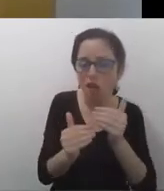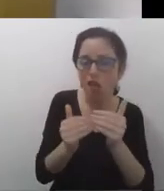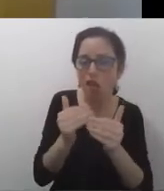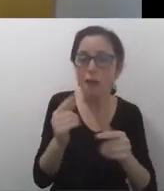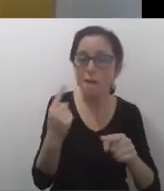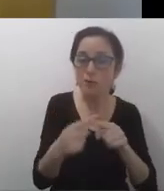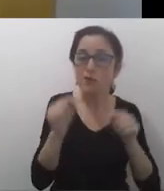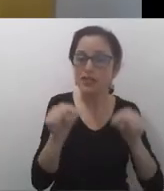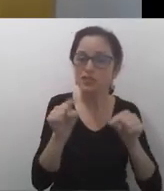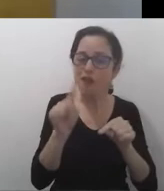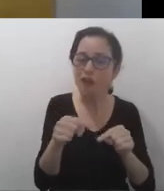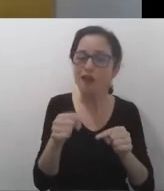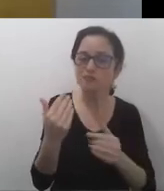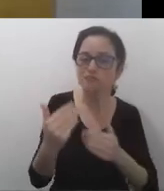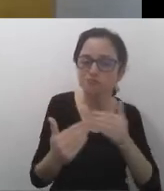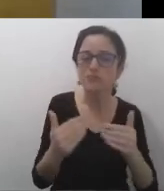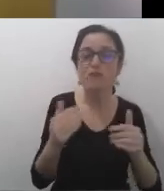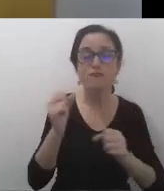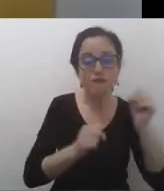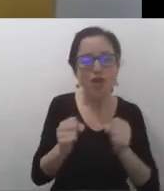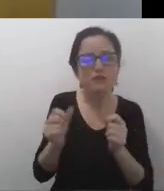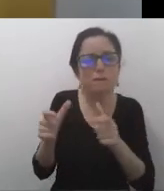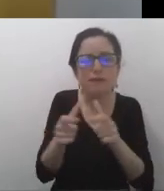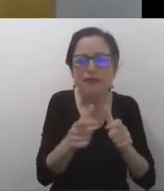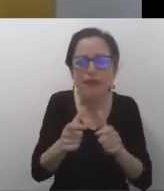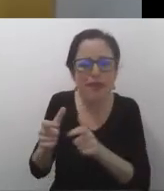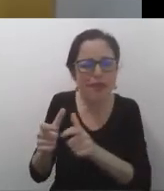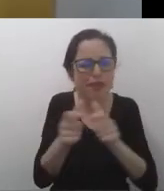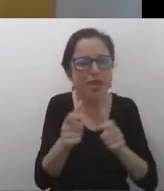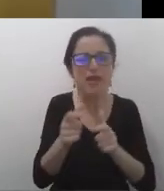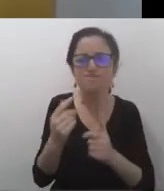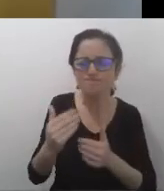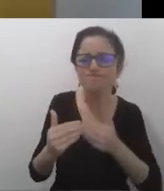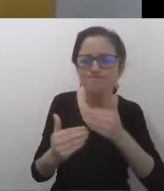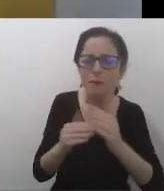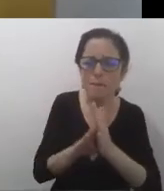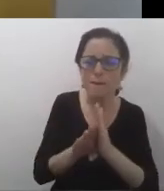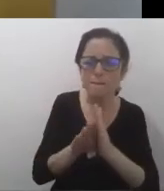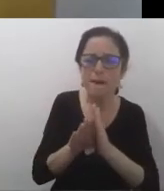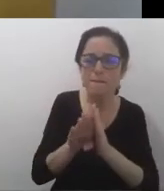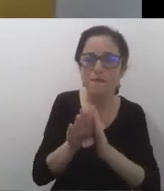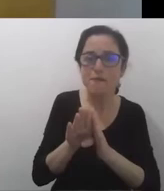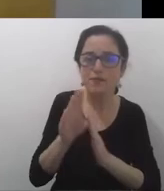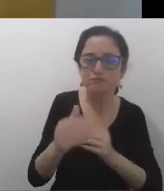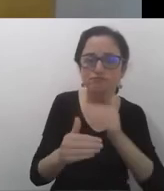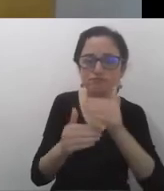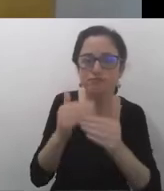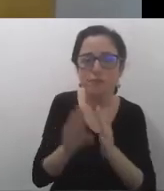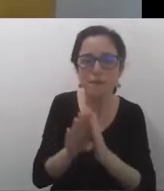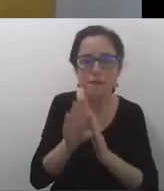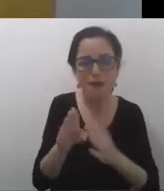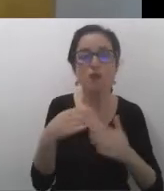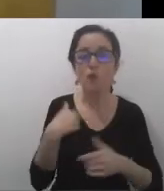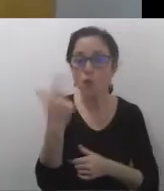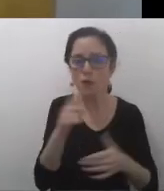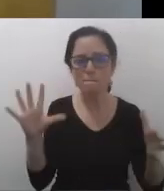porque é disso que se tratou depois, né? São pequenas fábricas com processos muito